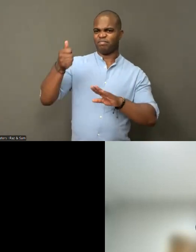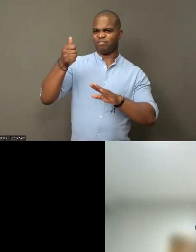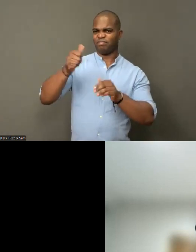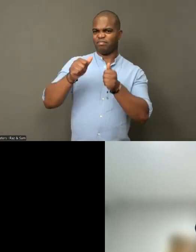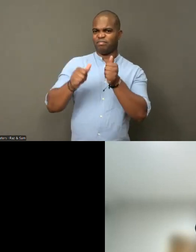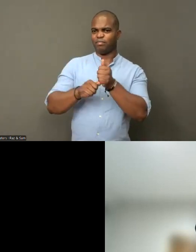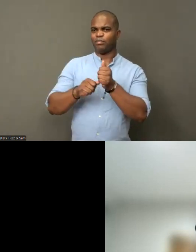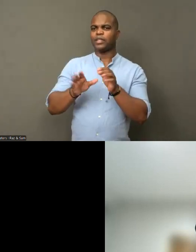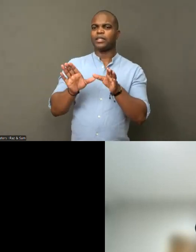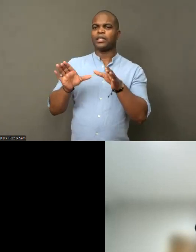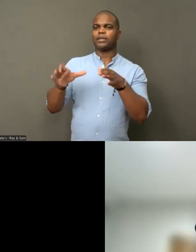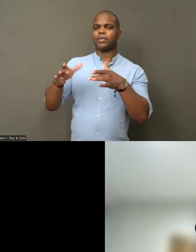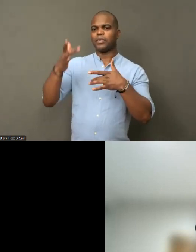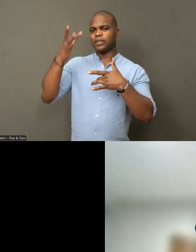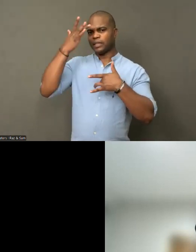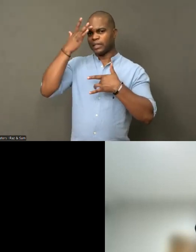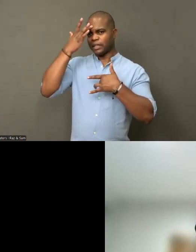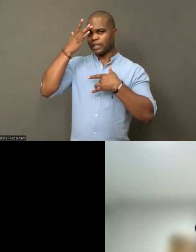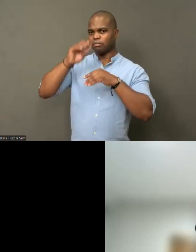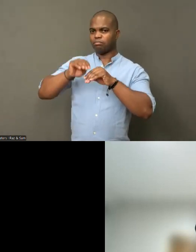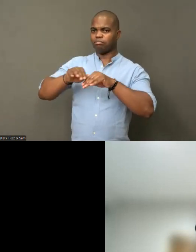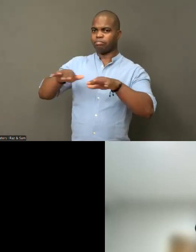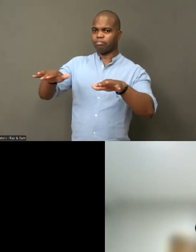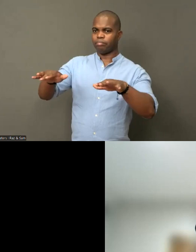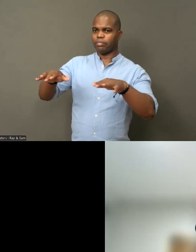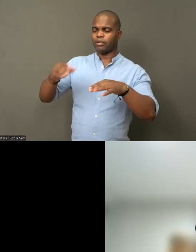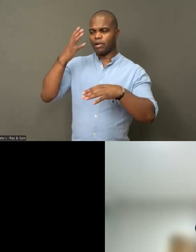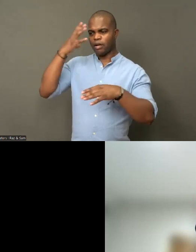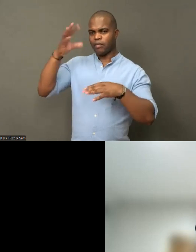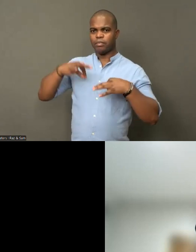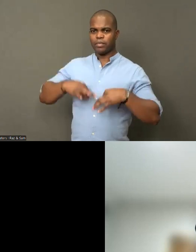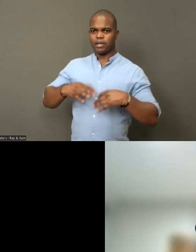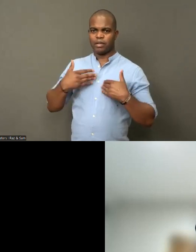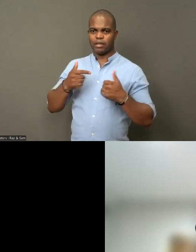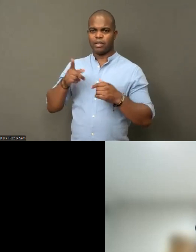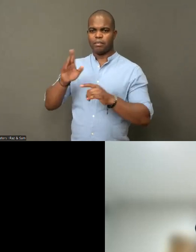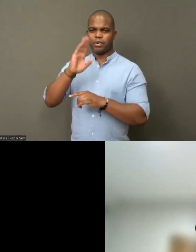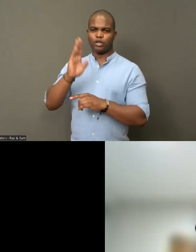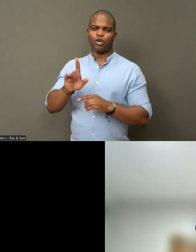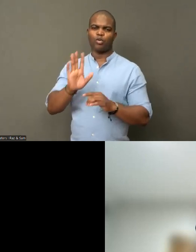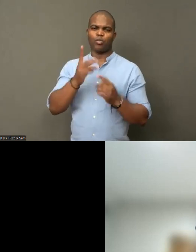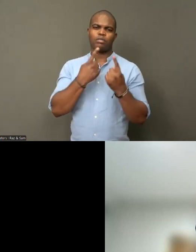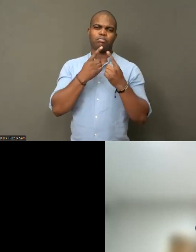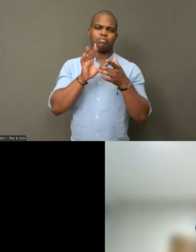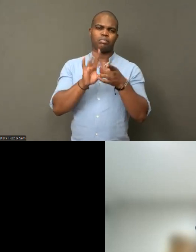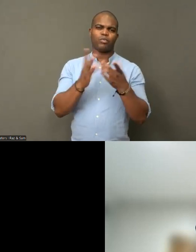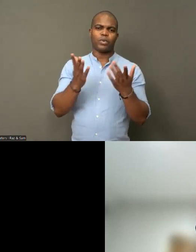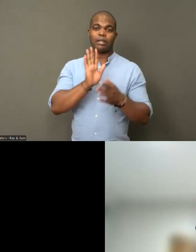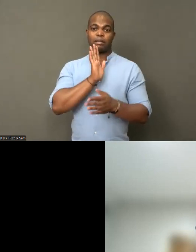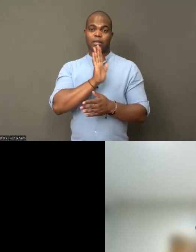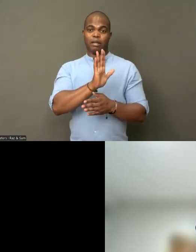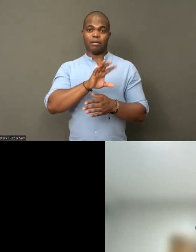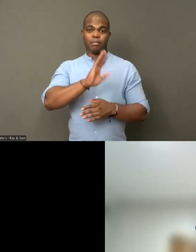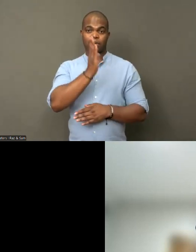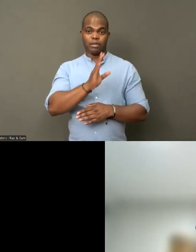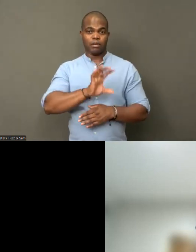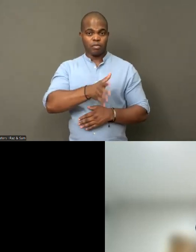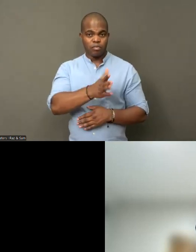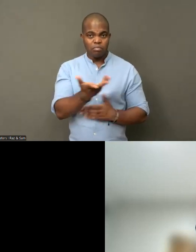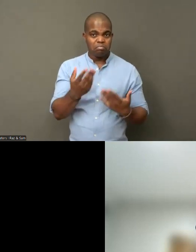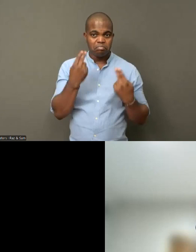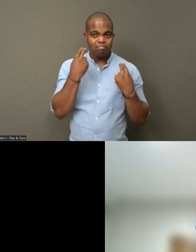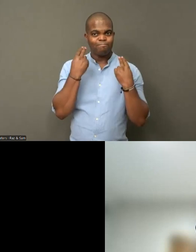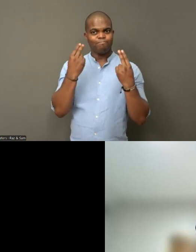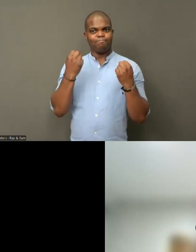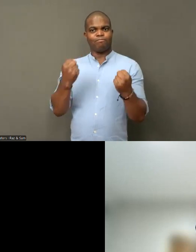Brasil. Ele vai falar sobre a ousada e ambiciosa estratégia Brasil Saudável, uma iniciativa multissetorial para